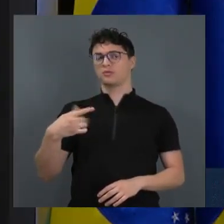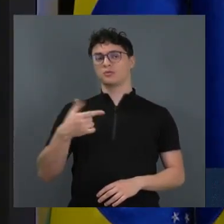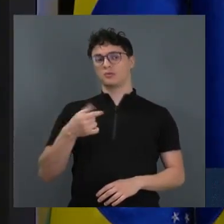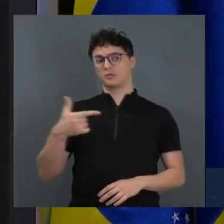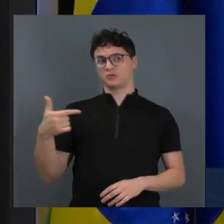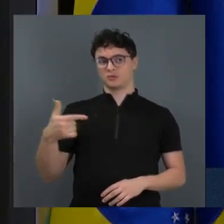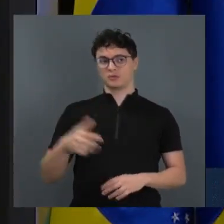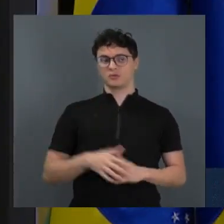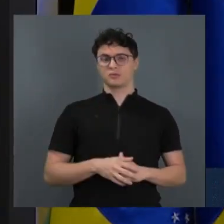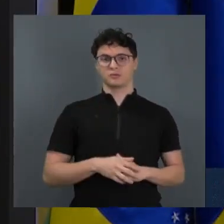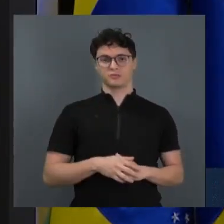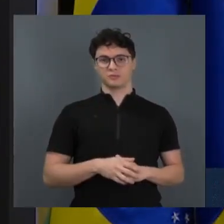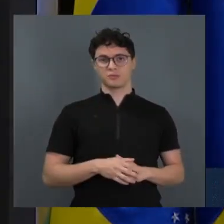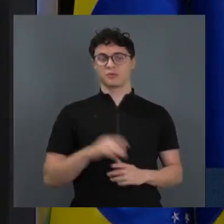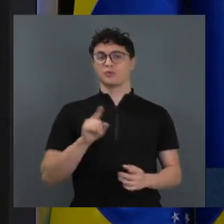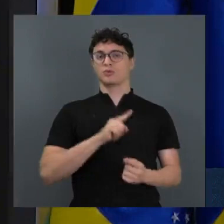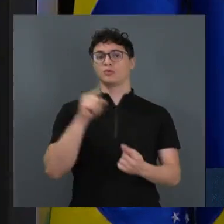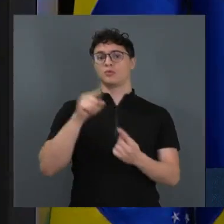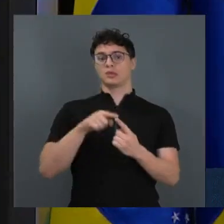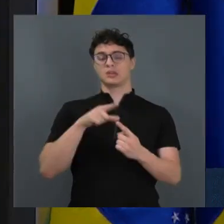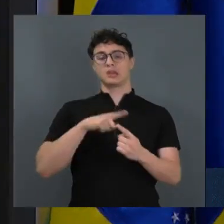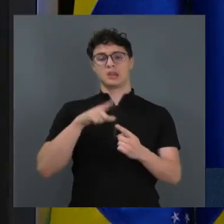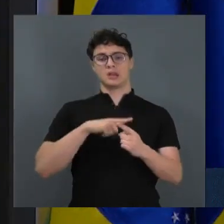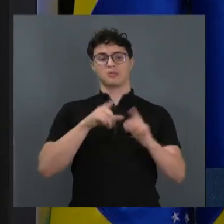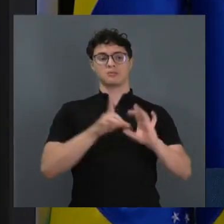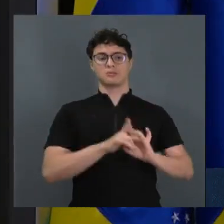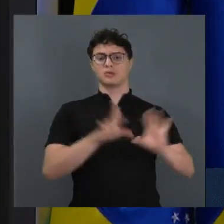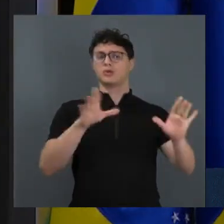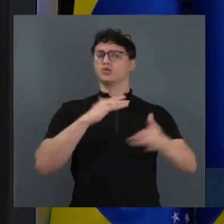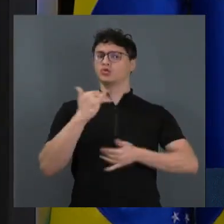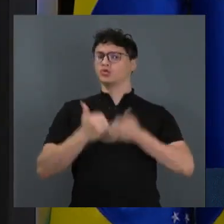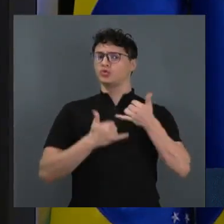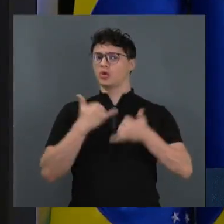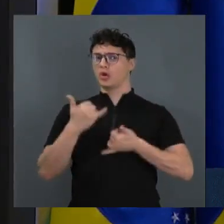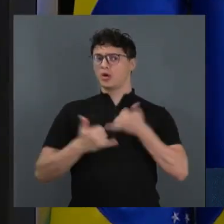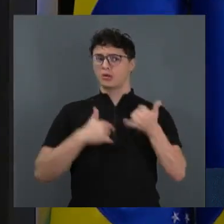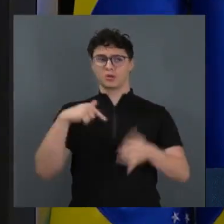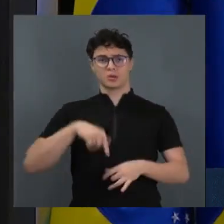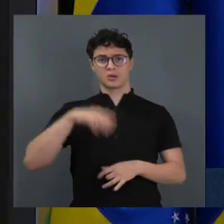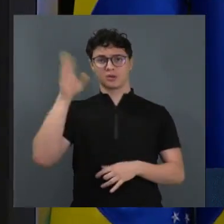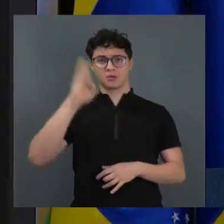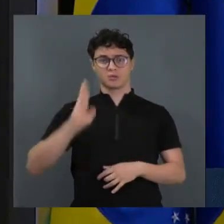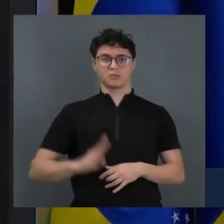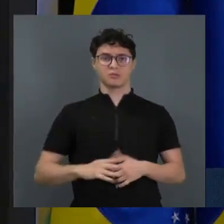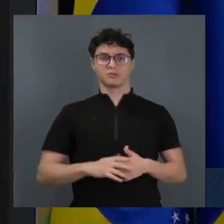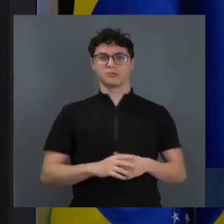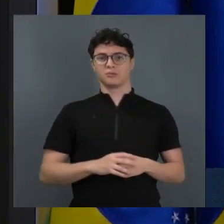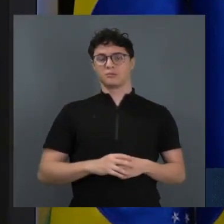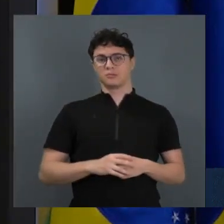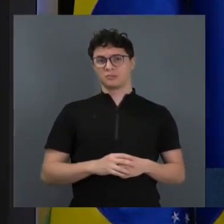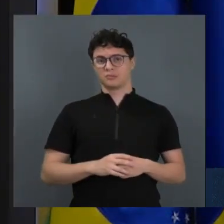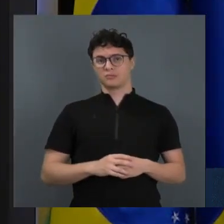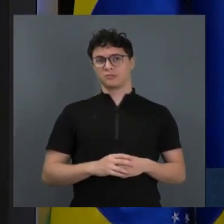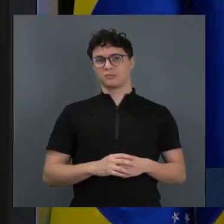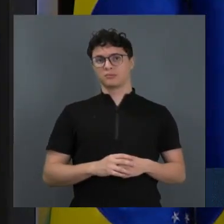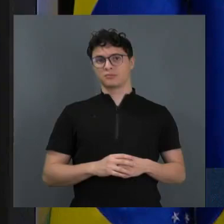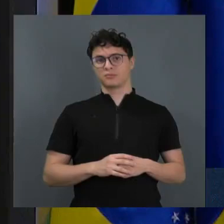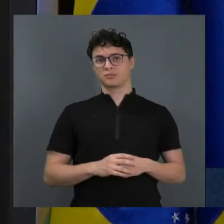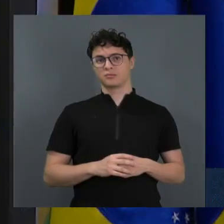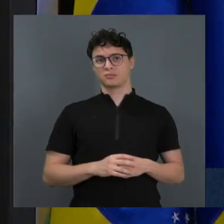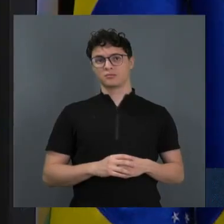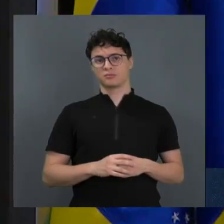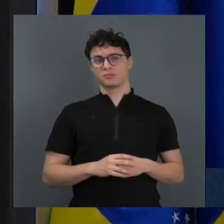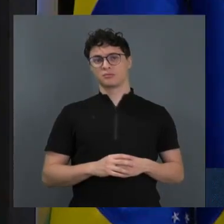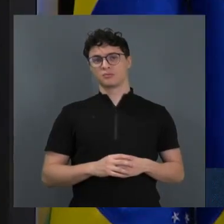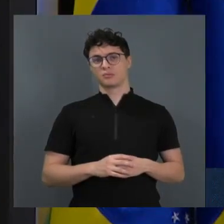2234/22, que visa a legalização da jogatina no Brasil e que